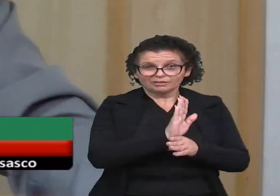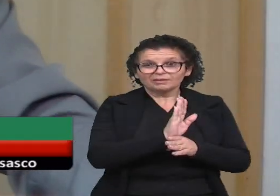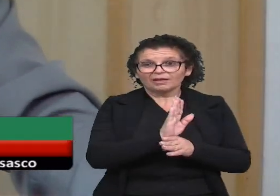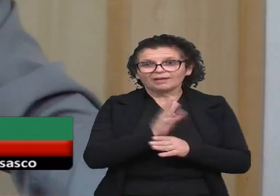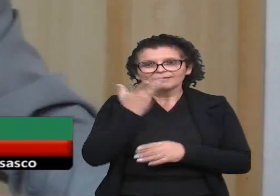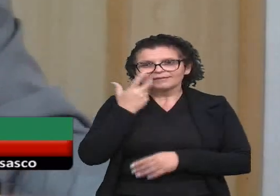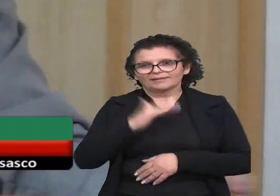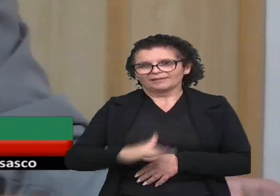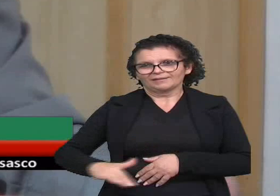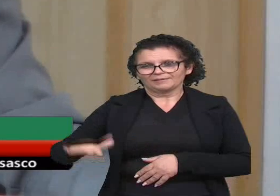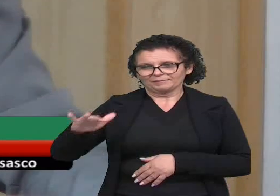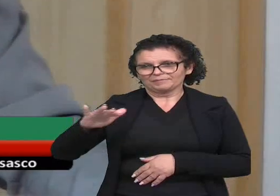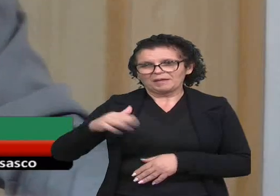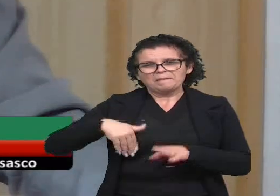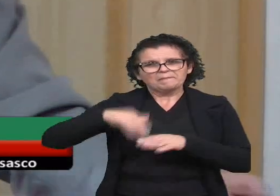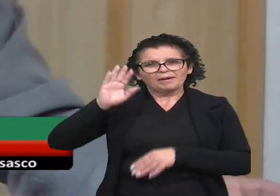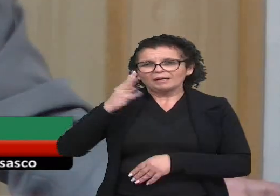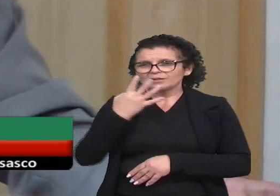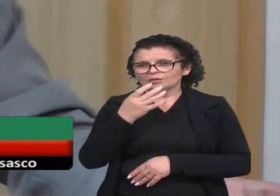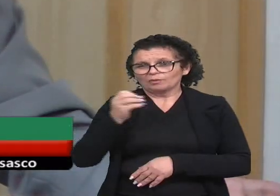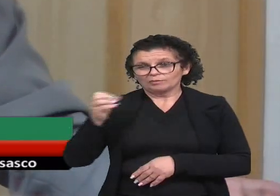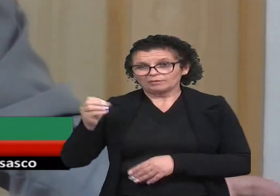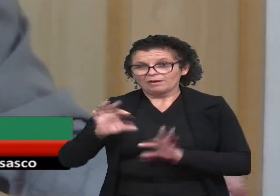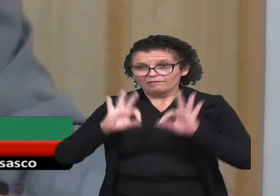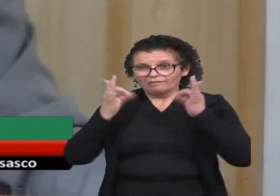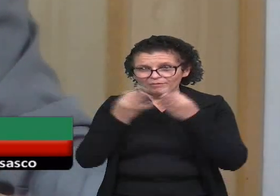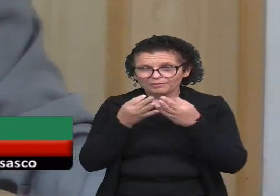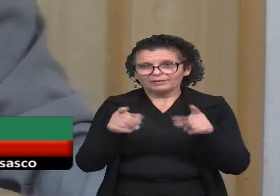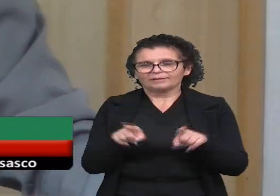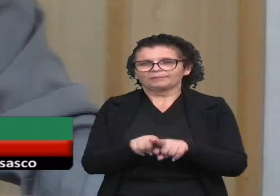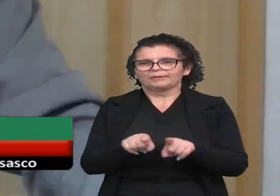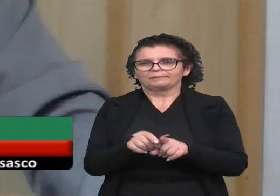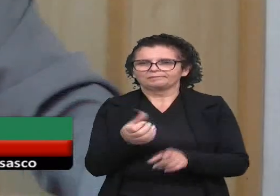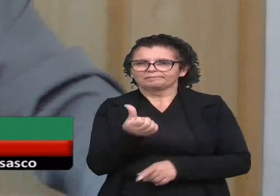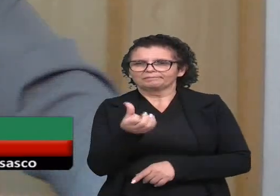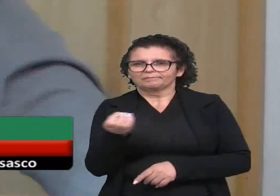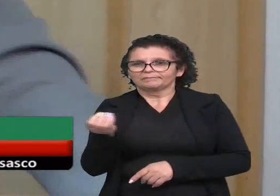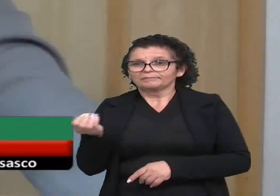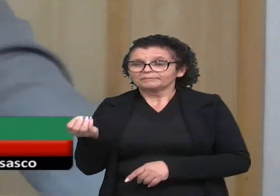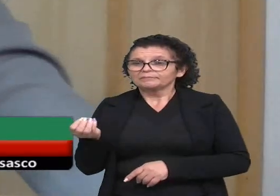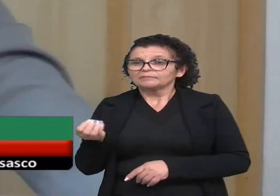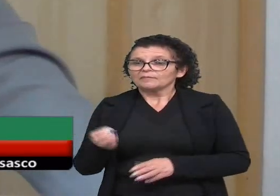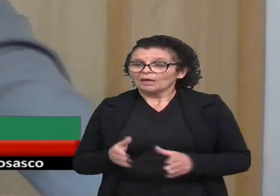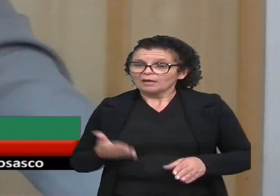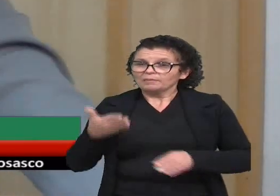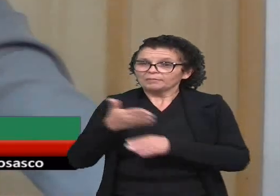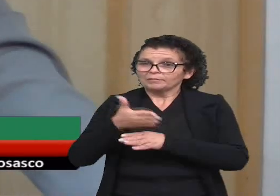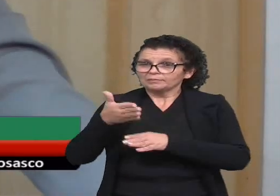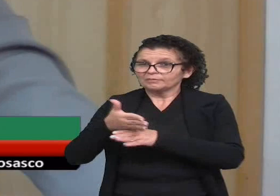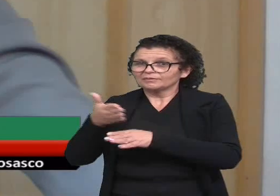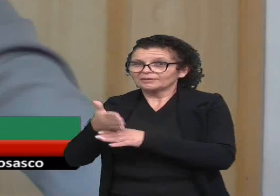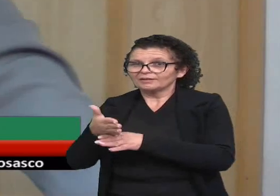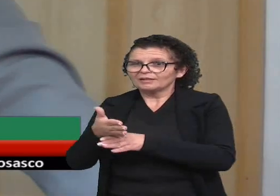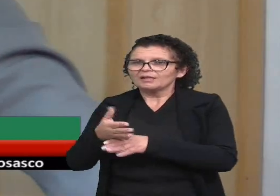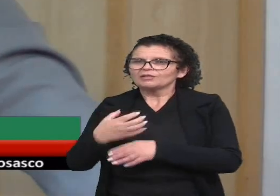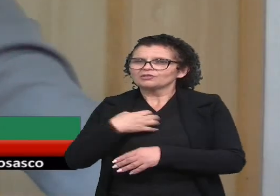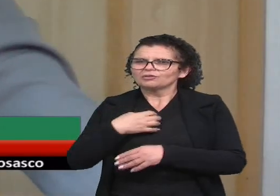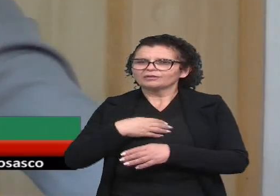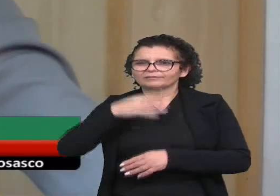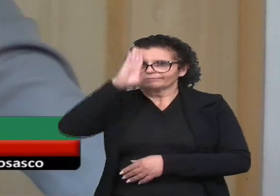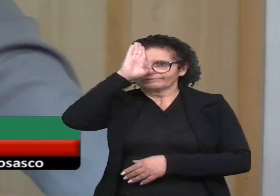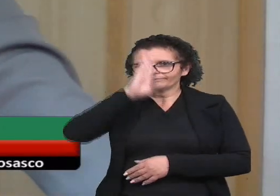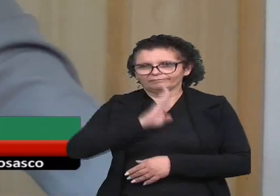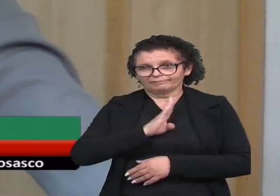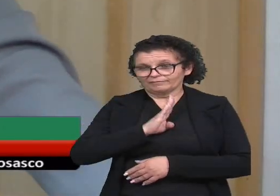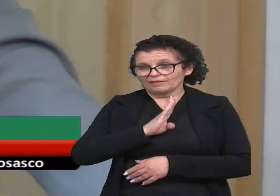crianças, e hoje lá passa mais de 600 famílias. E essas crianças que atuam lá hoje, é tudo de forma